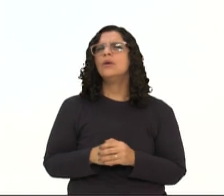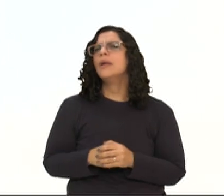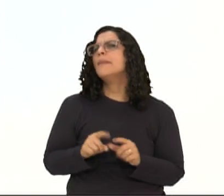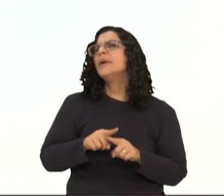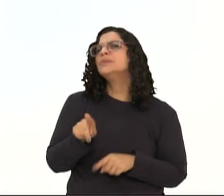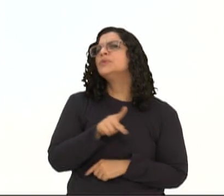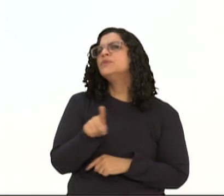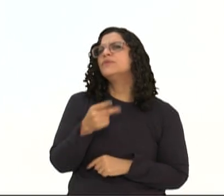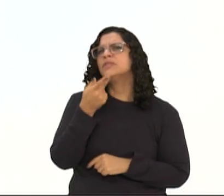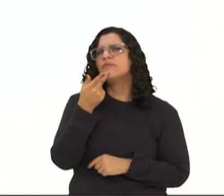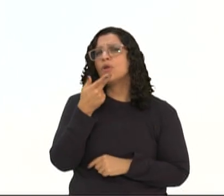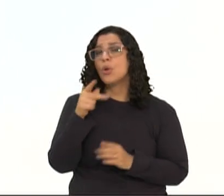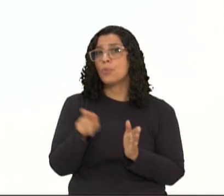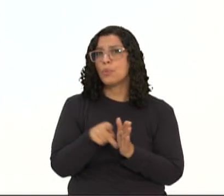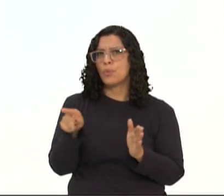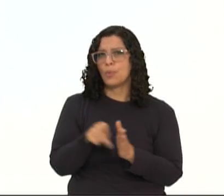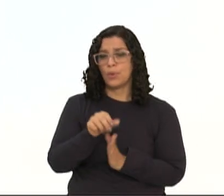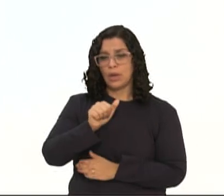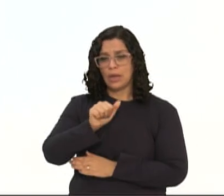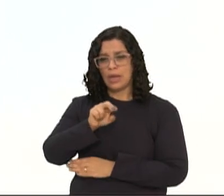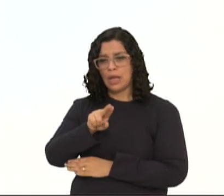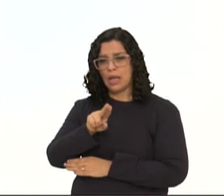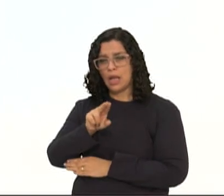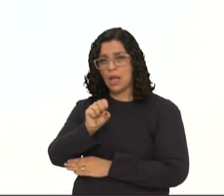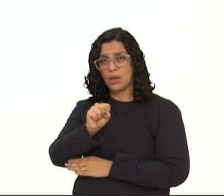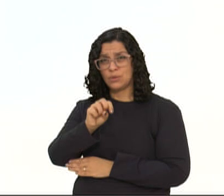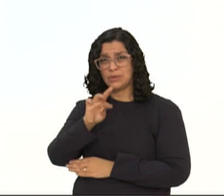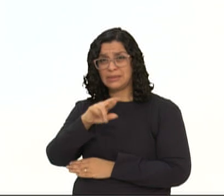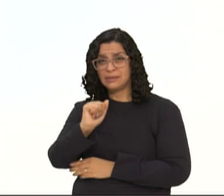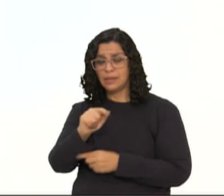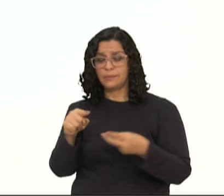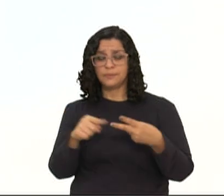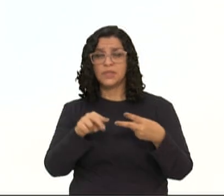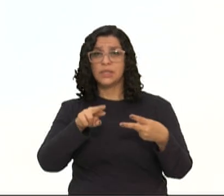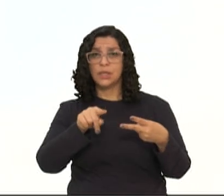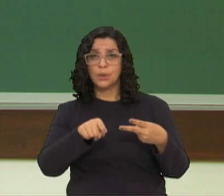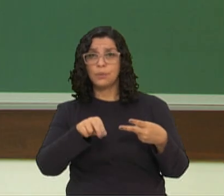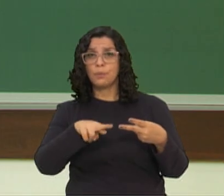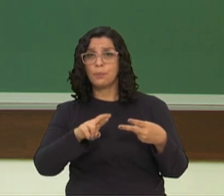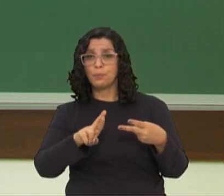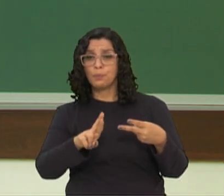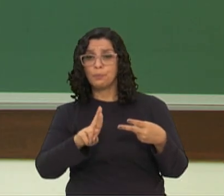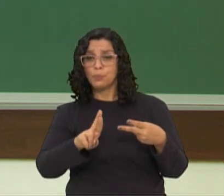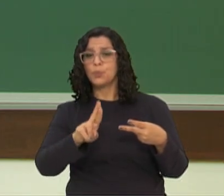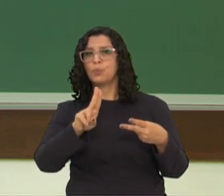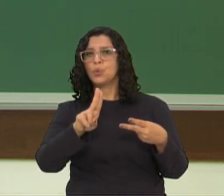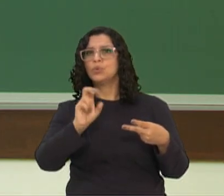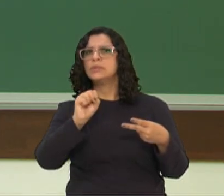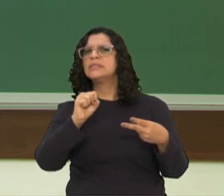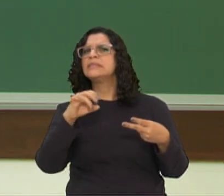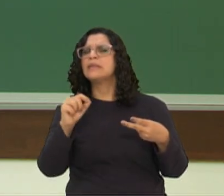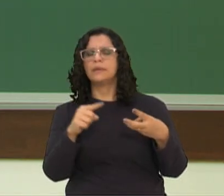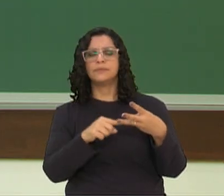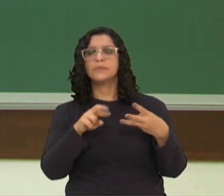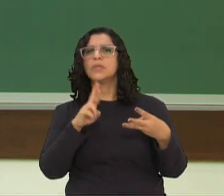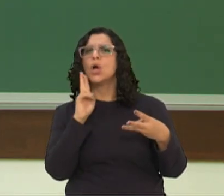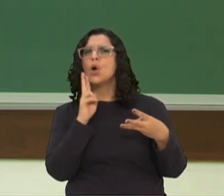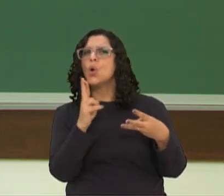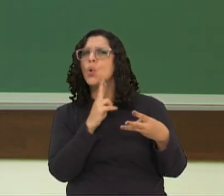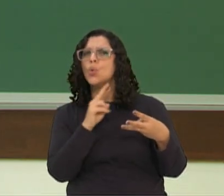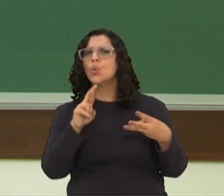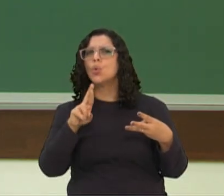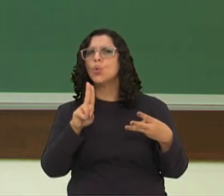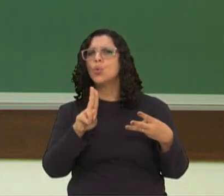Mas, professor, você falou da Áustria, professor, você falou da Prússia, professor, você falou da Rússia, professor, e os grandes países europeus